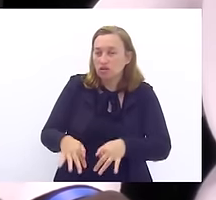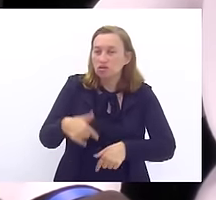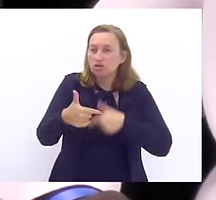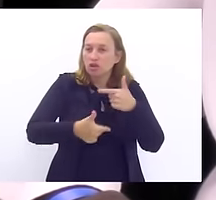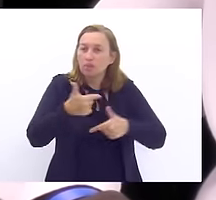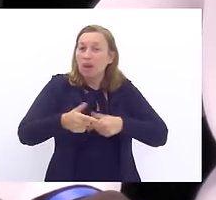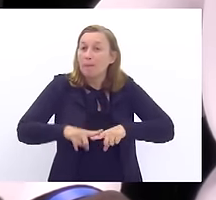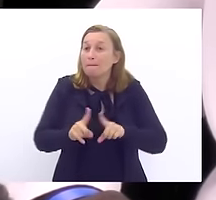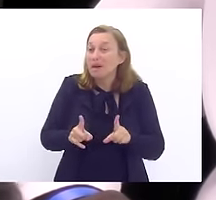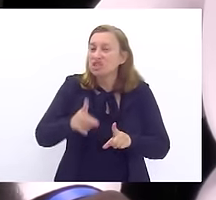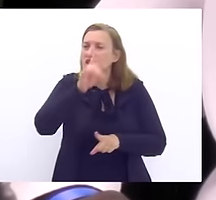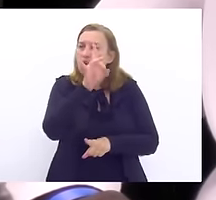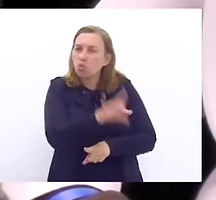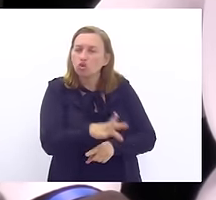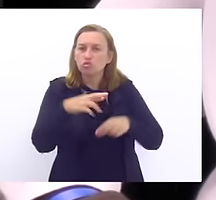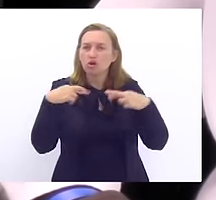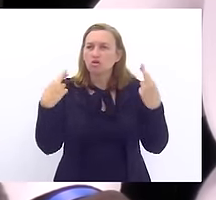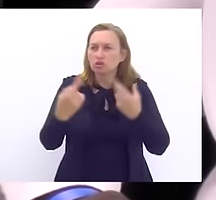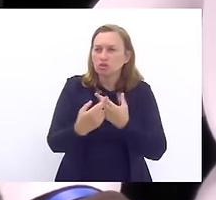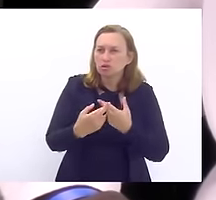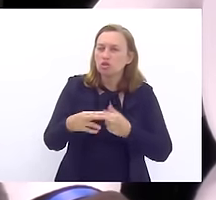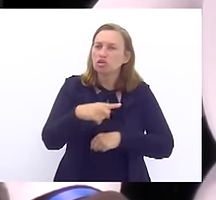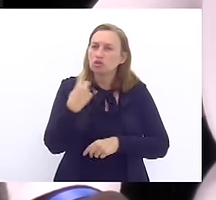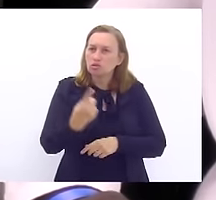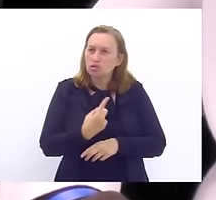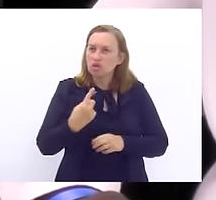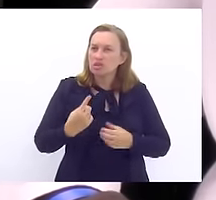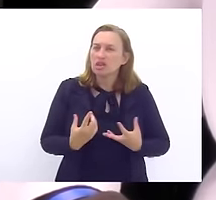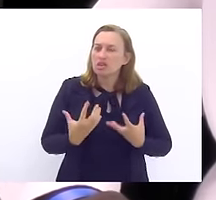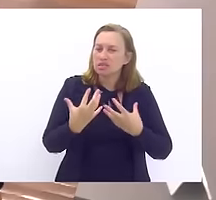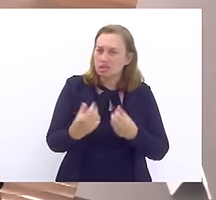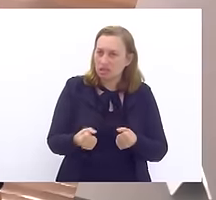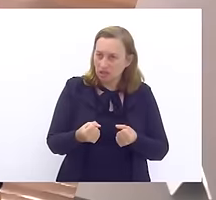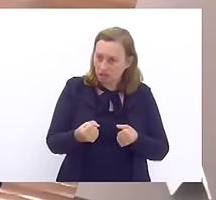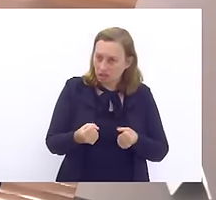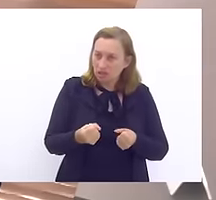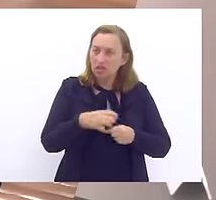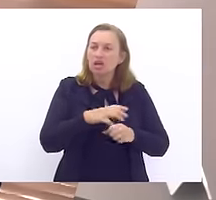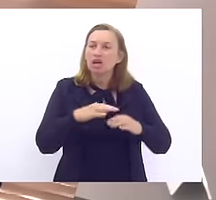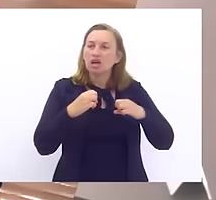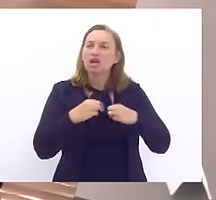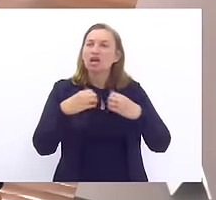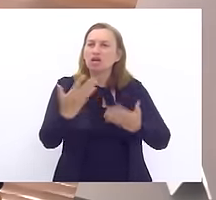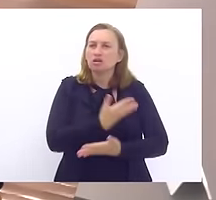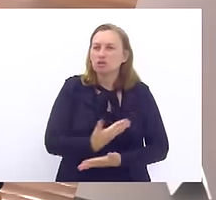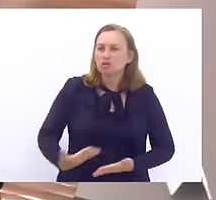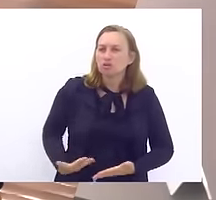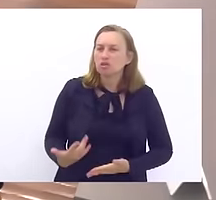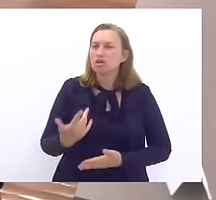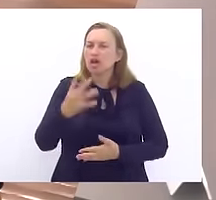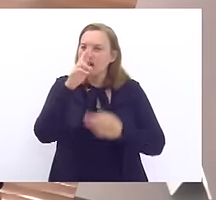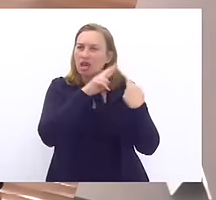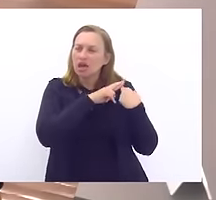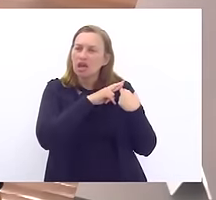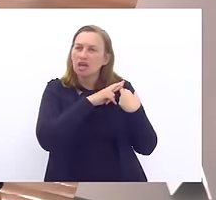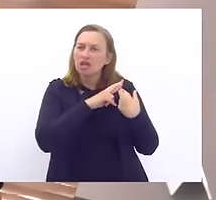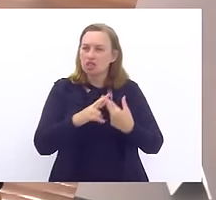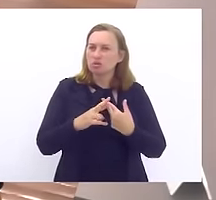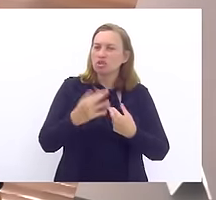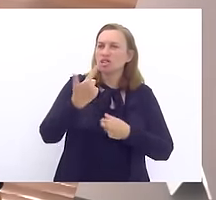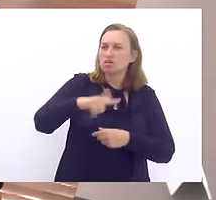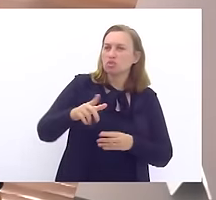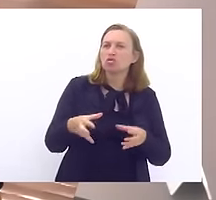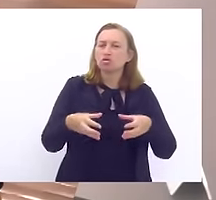Mas na última reunião nós deliberamos que faríamos essa audiência em respeito às demais comissões que